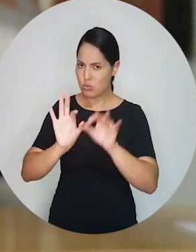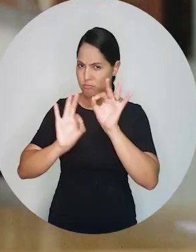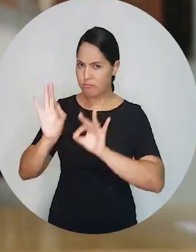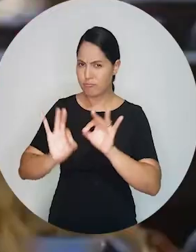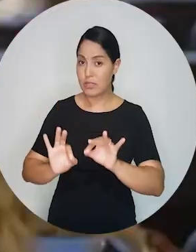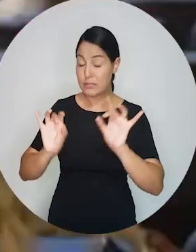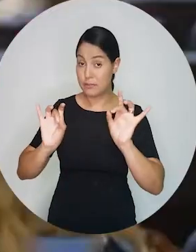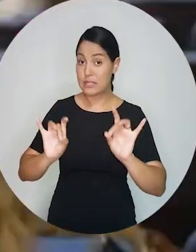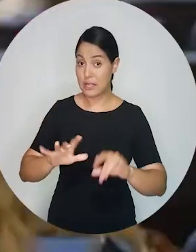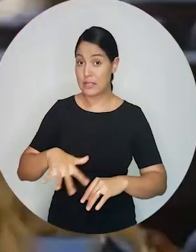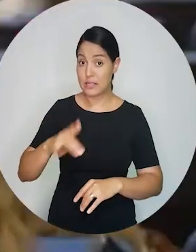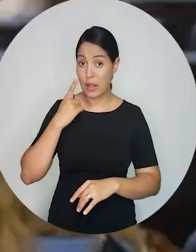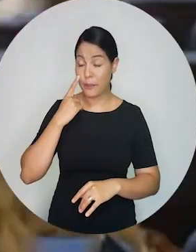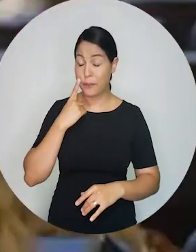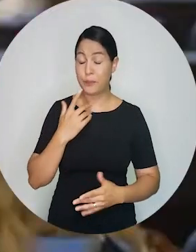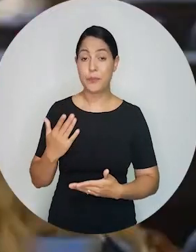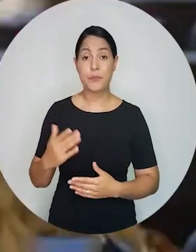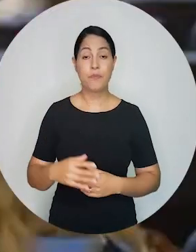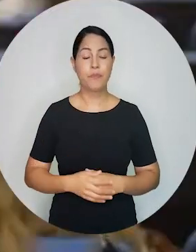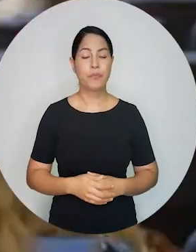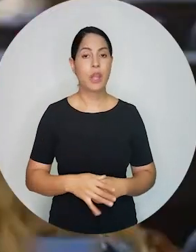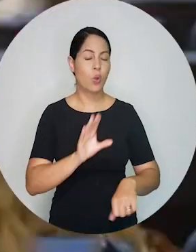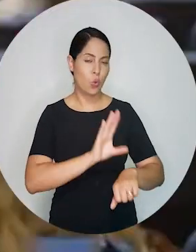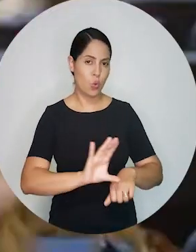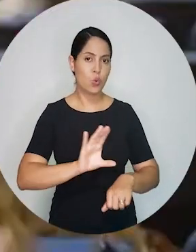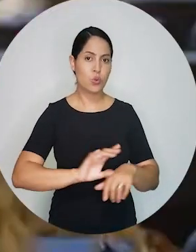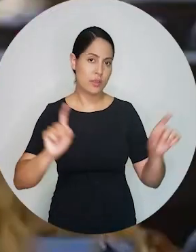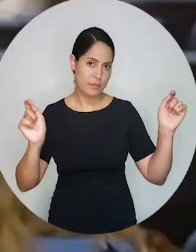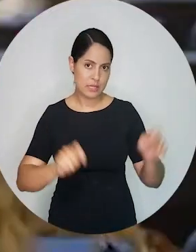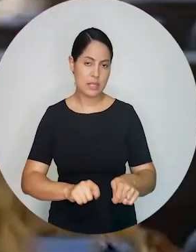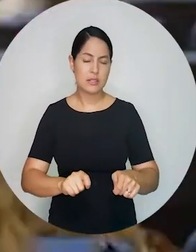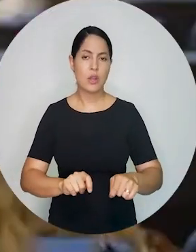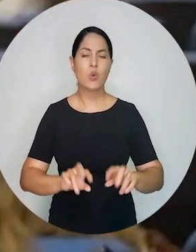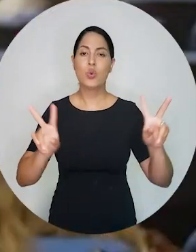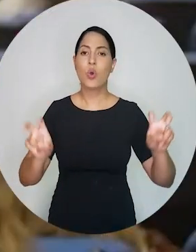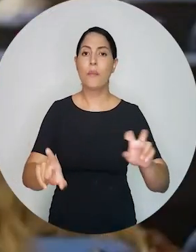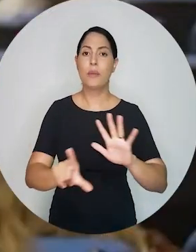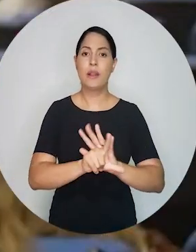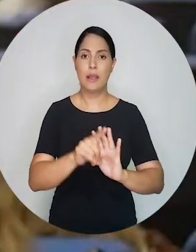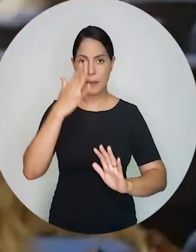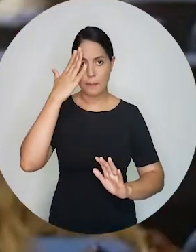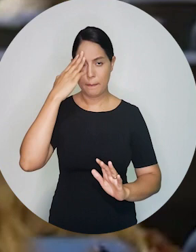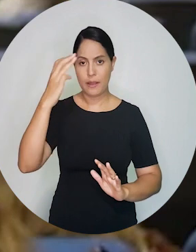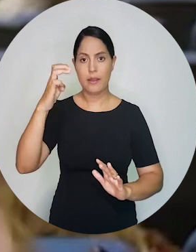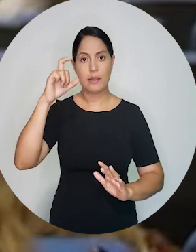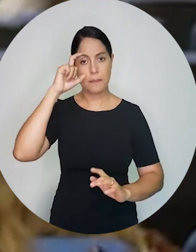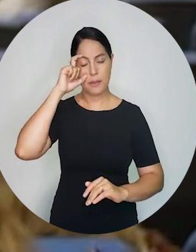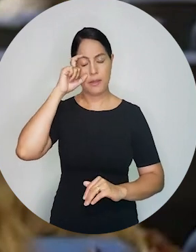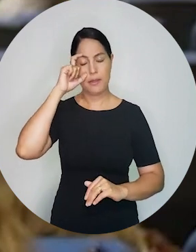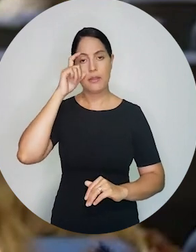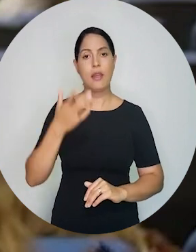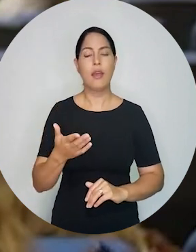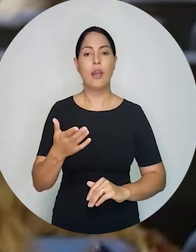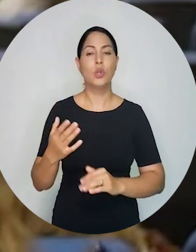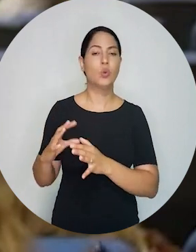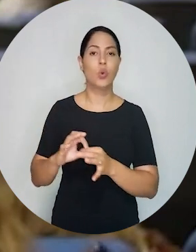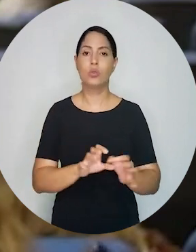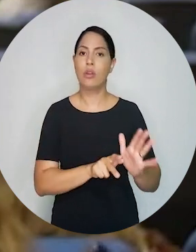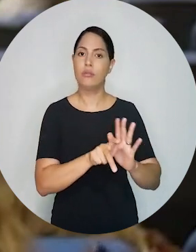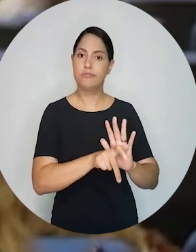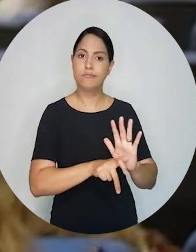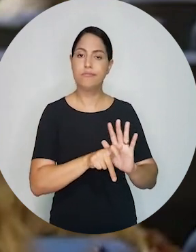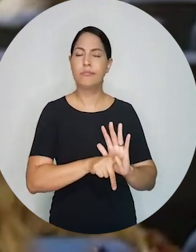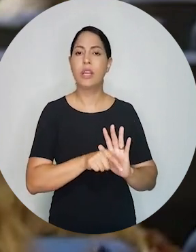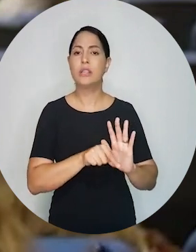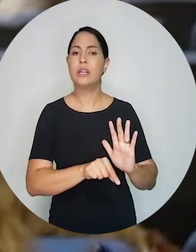no assunto. Esse curso de capacitação envolvendo a aplicação da Lei Maria da Penha, destinado ou priorizando